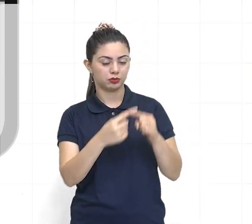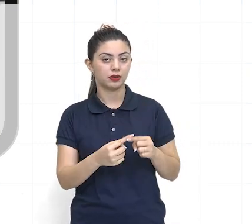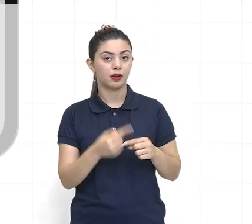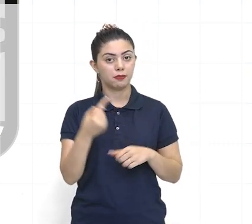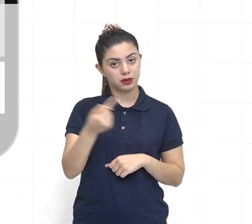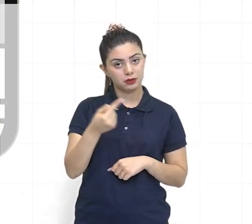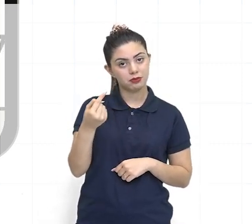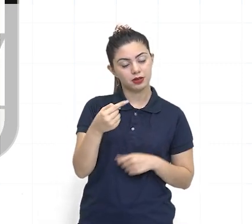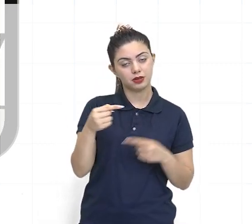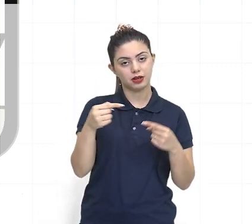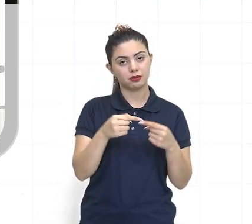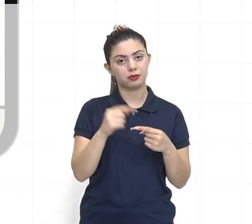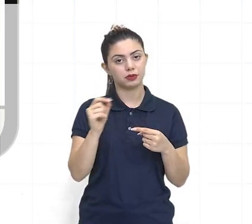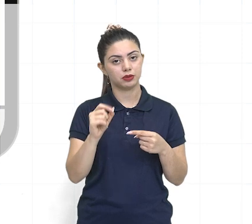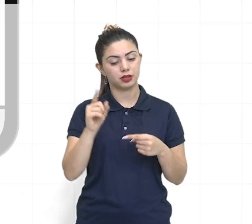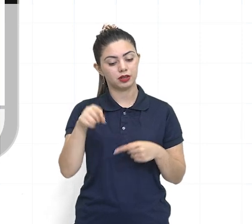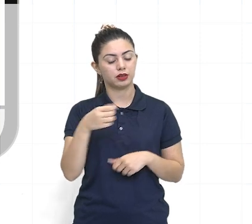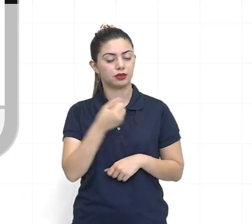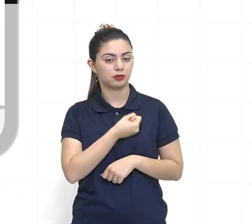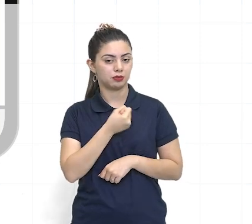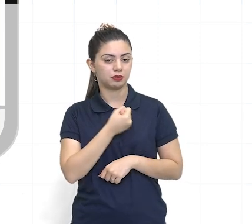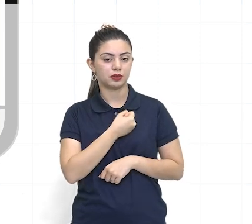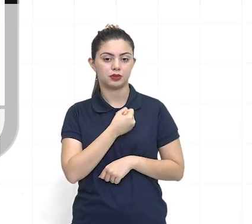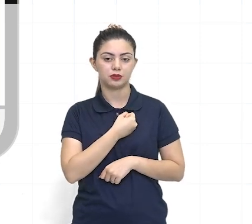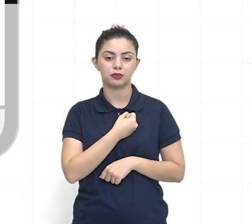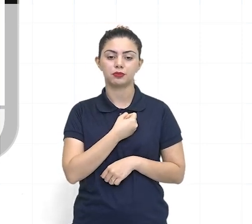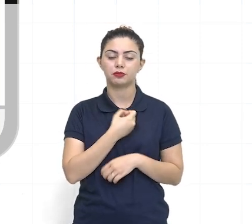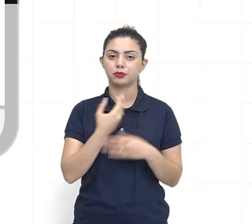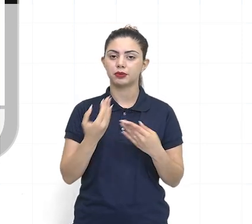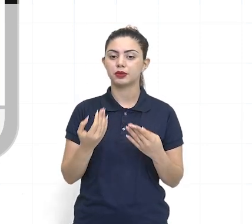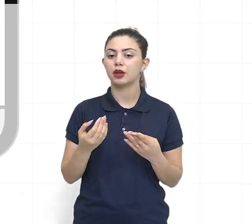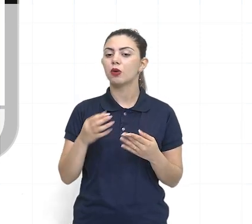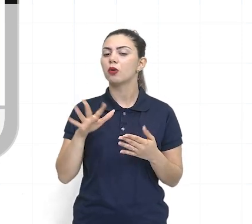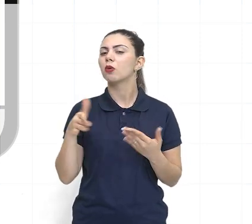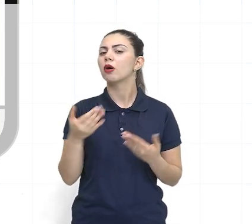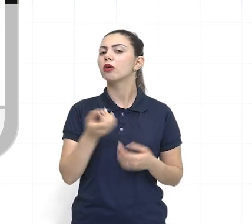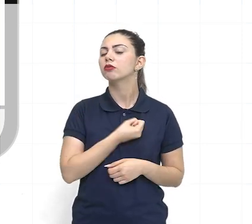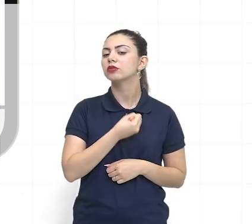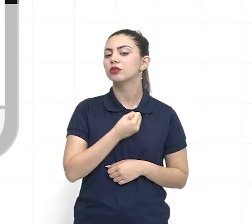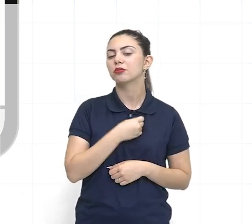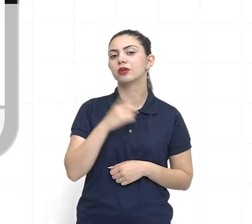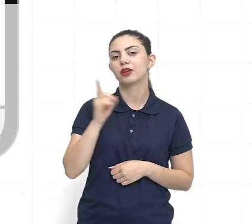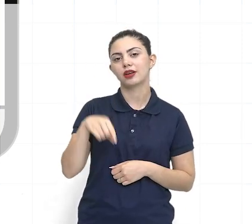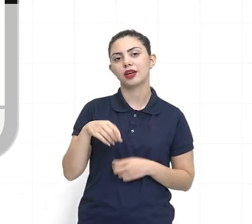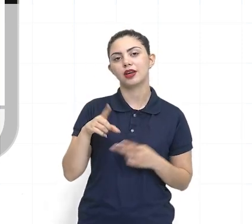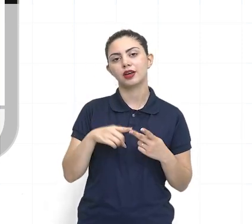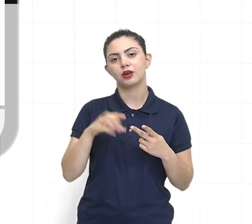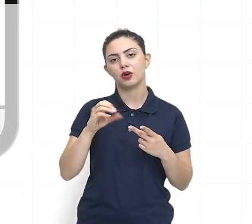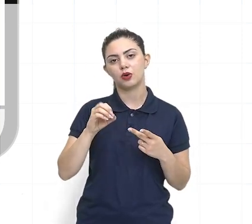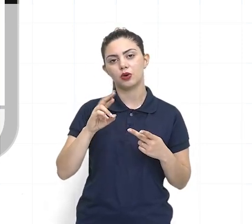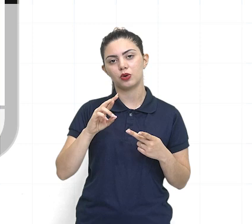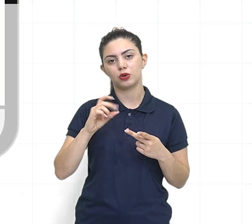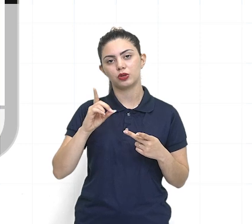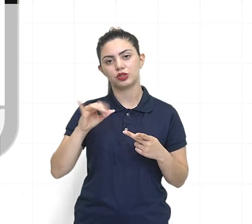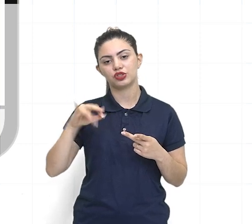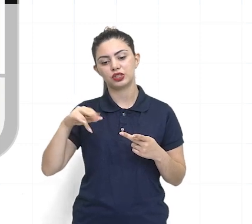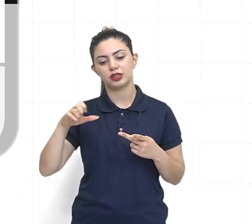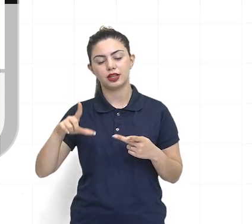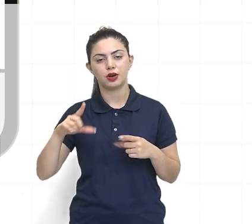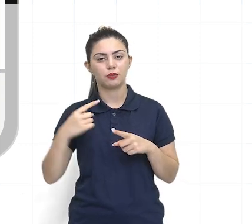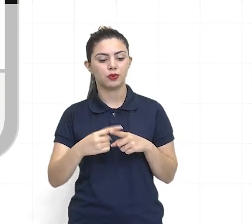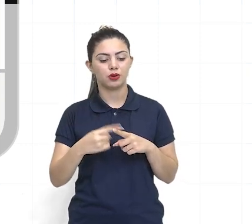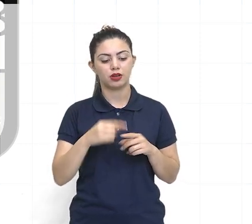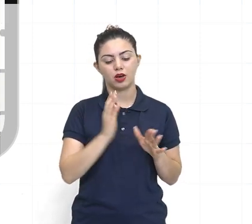é numeral, certo? E está indicando aqui que numeral é esse? Ordinal, está dizendo a ordem, qual